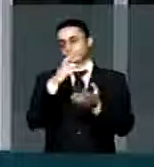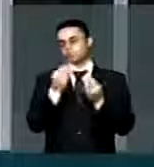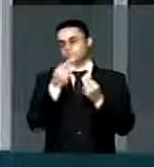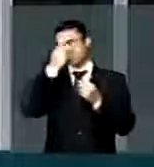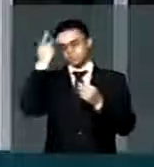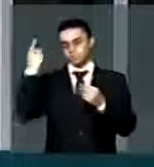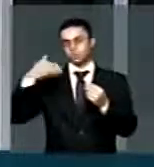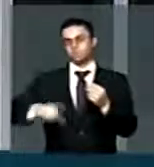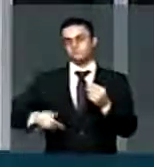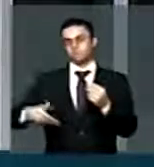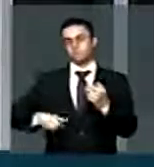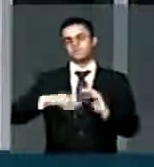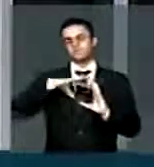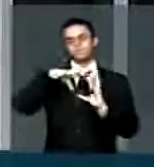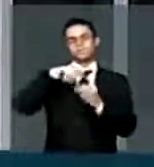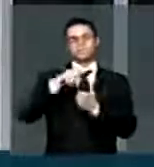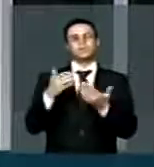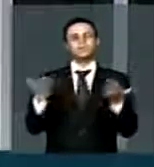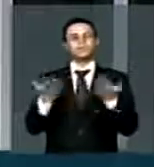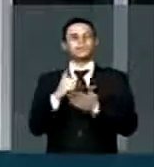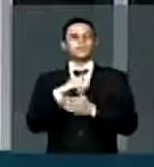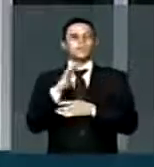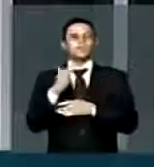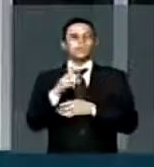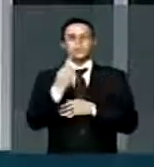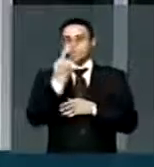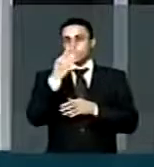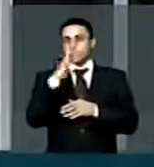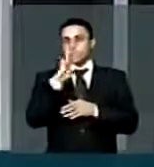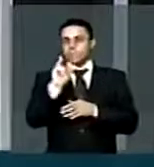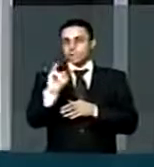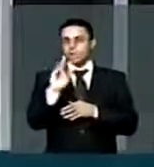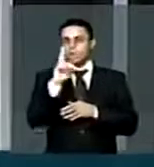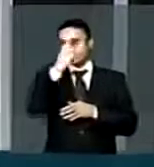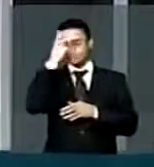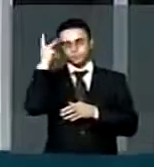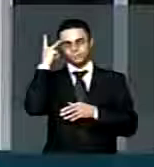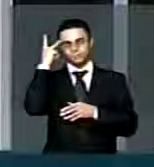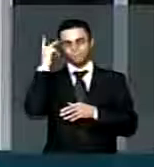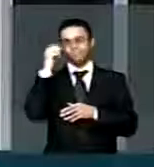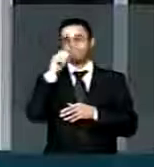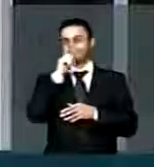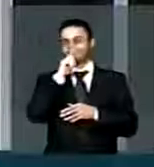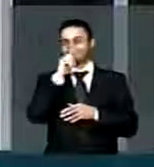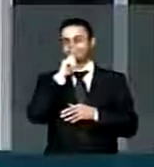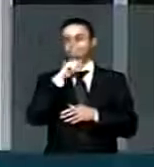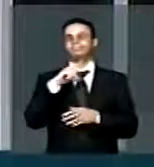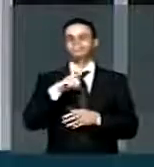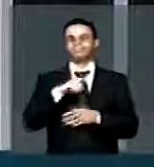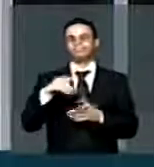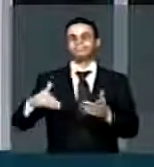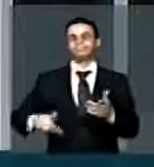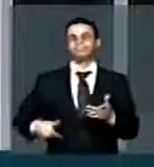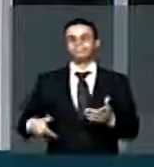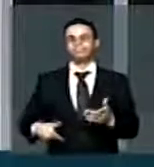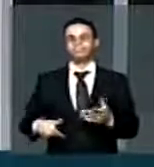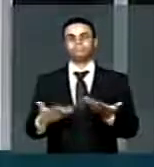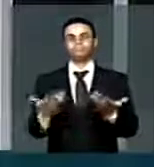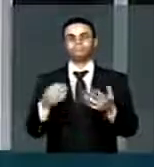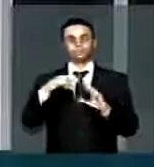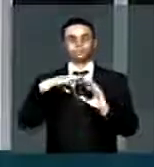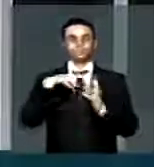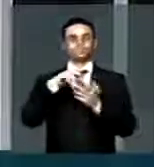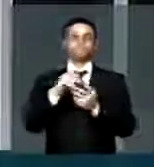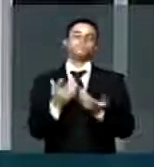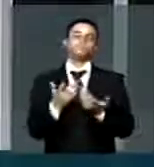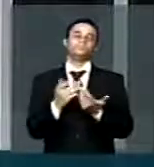mundo. Atualmente, por volta de 1 bilhão de pessoas, o Fórum revelou que existe no mundo.